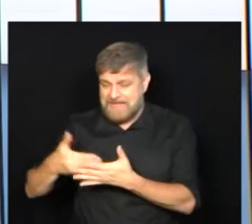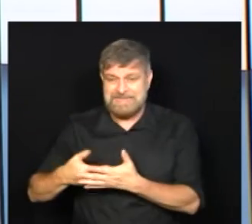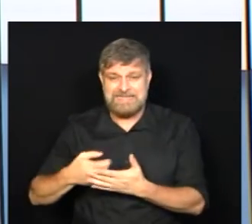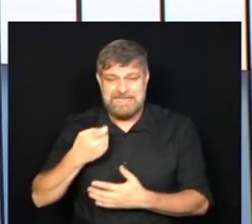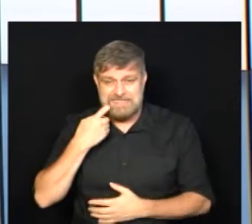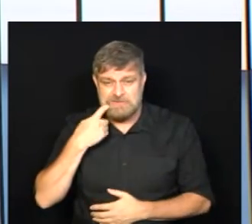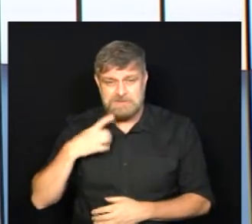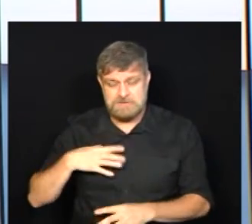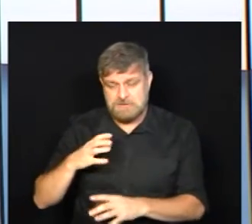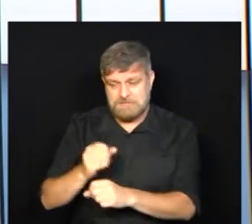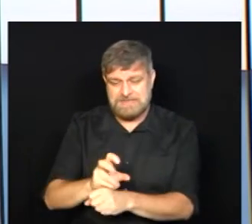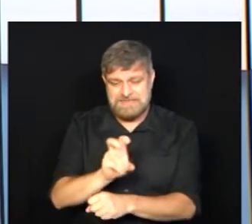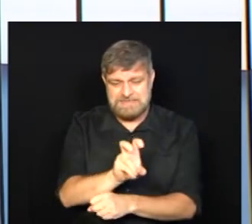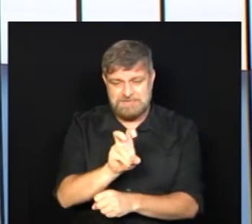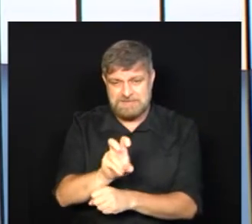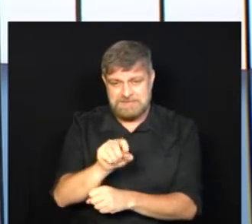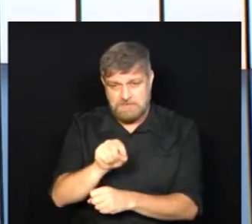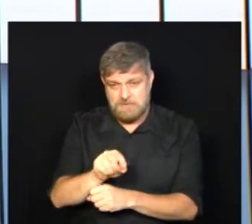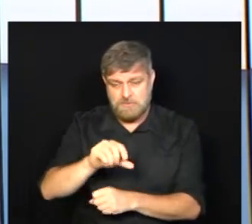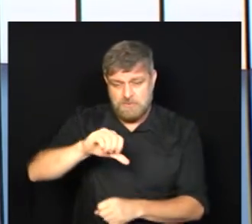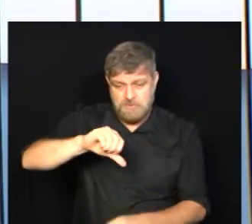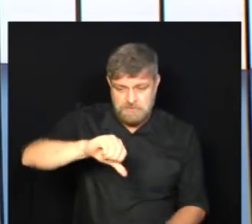são